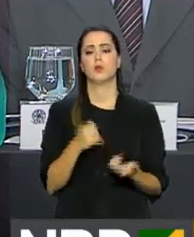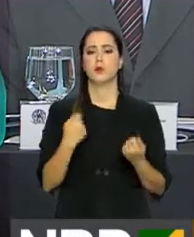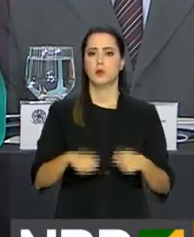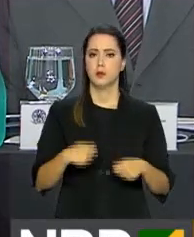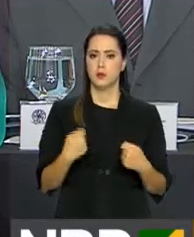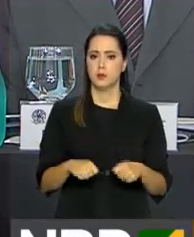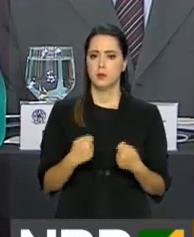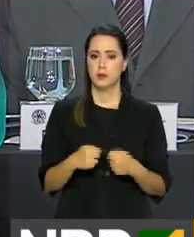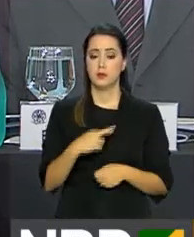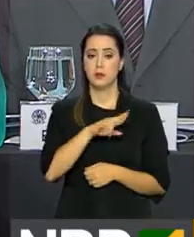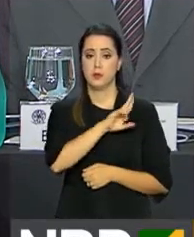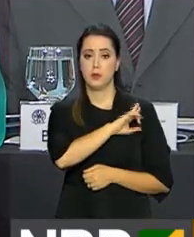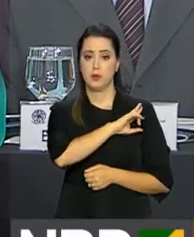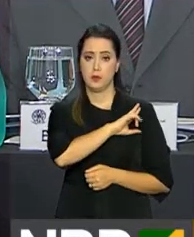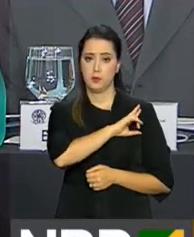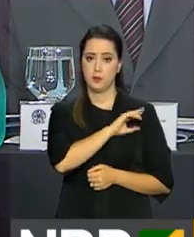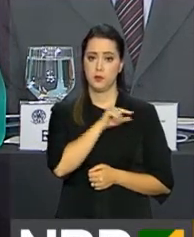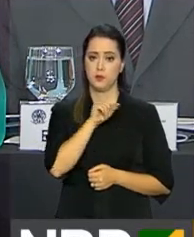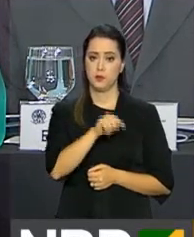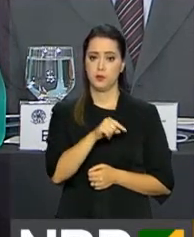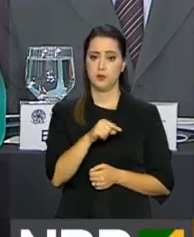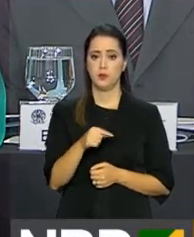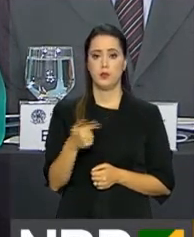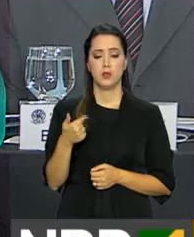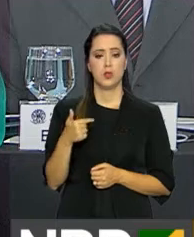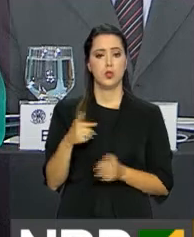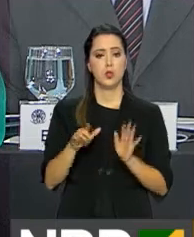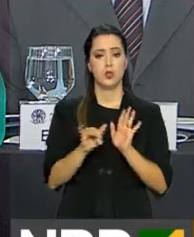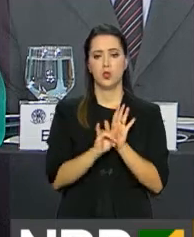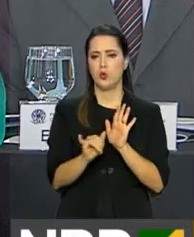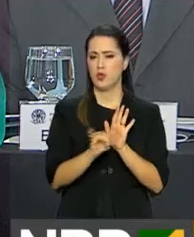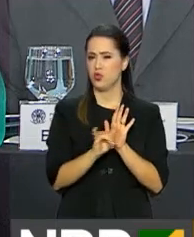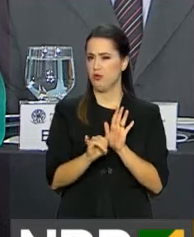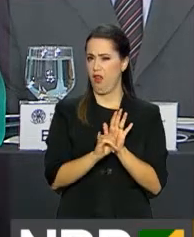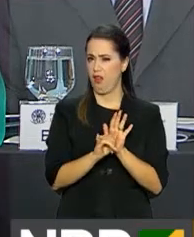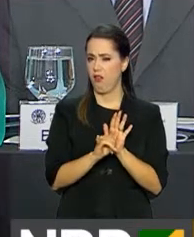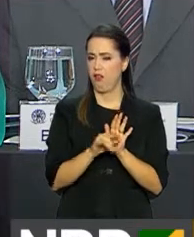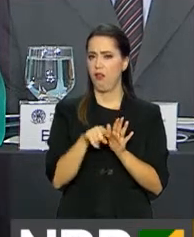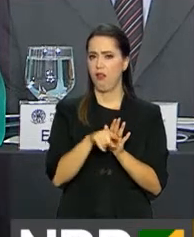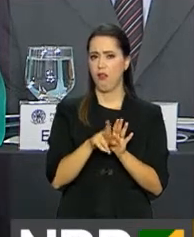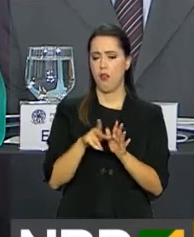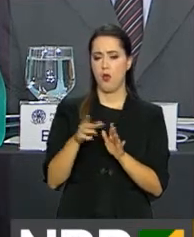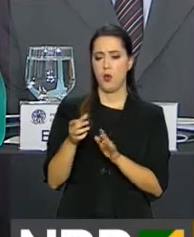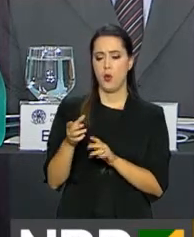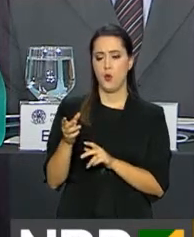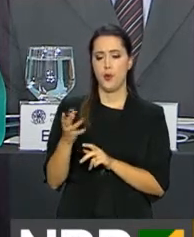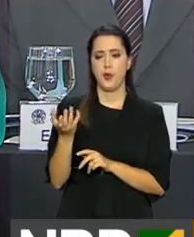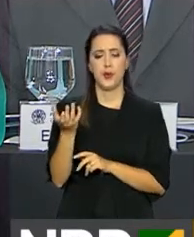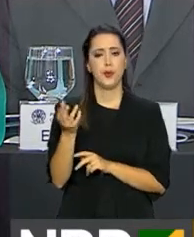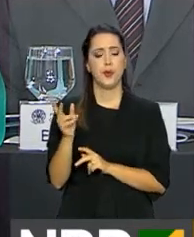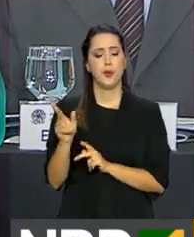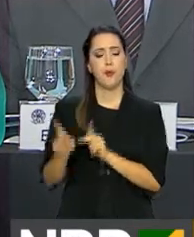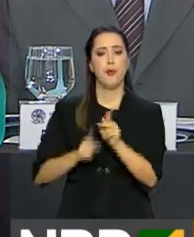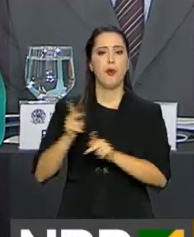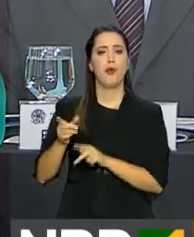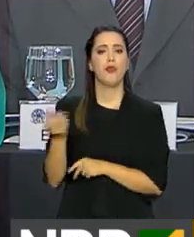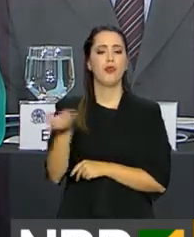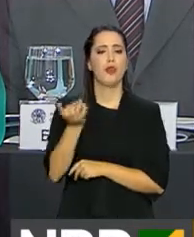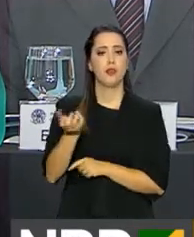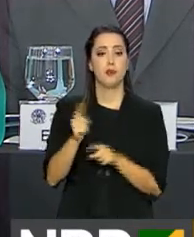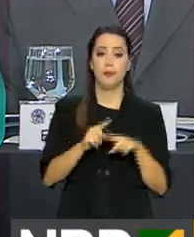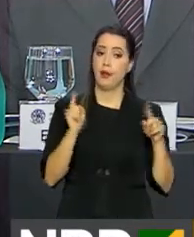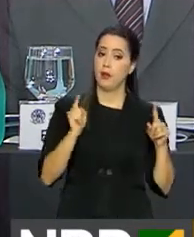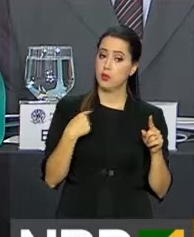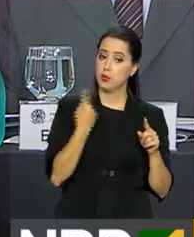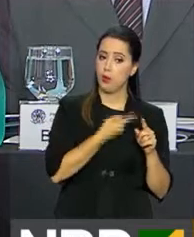a responsabilidade de não editar uma medida que ganhamos assim populista mas editamos um ato